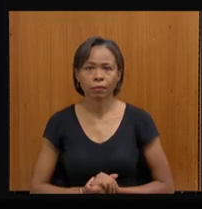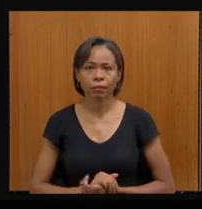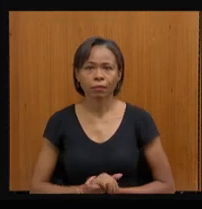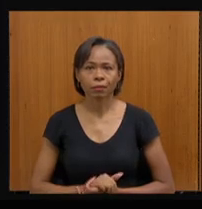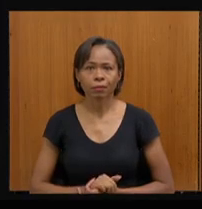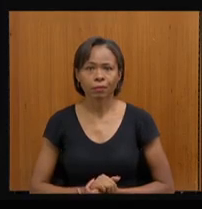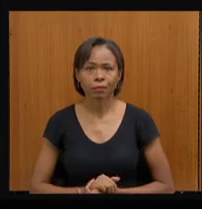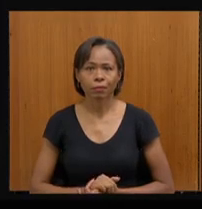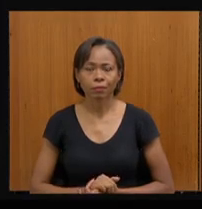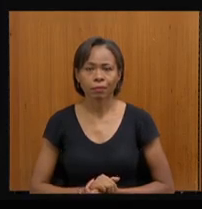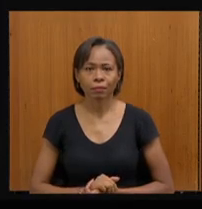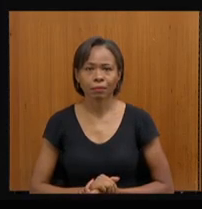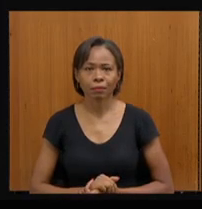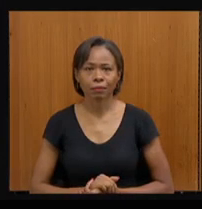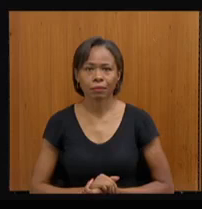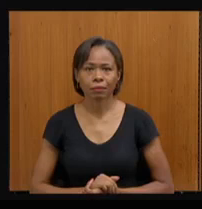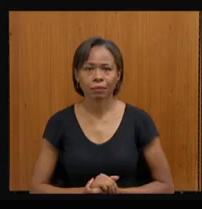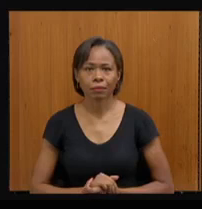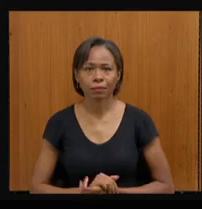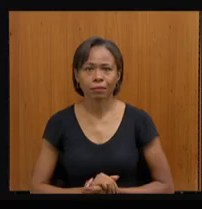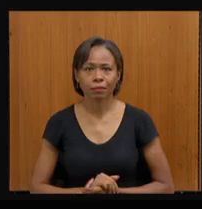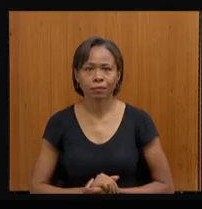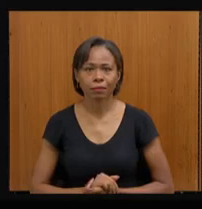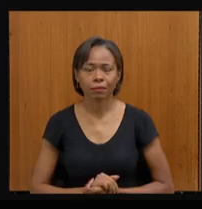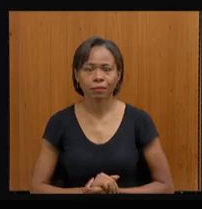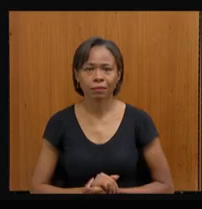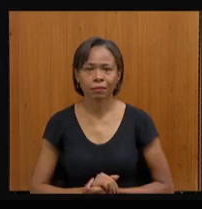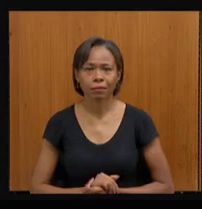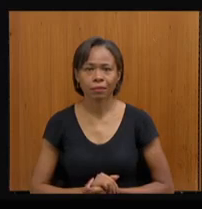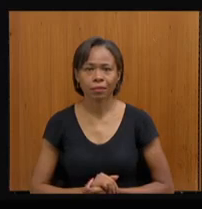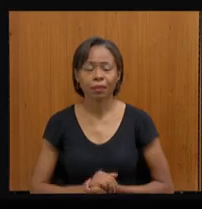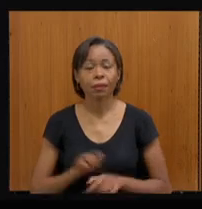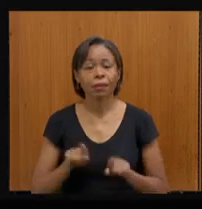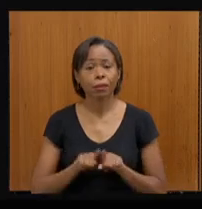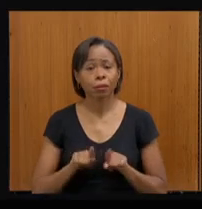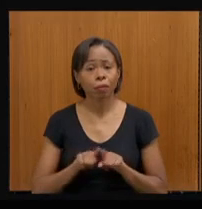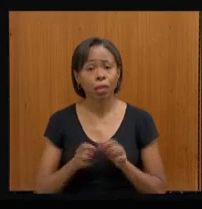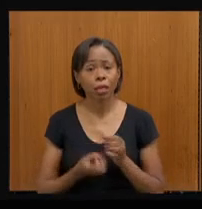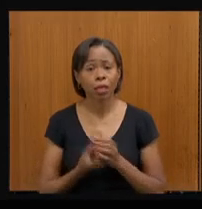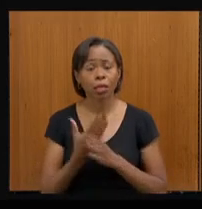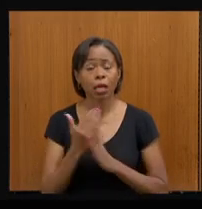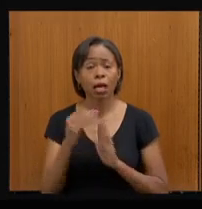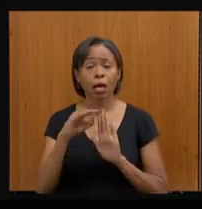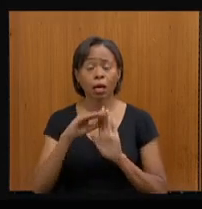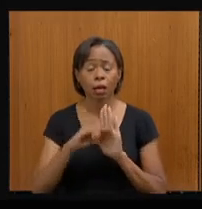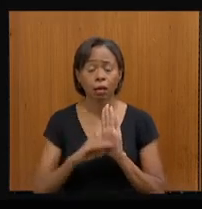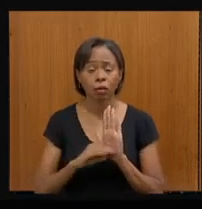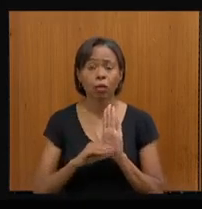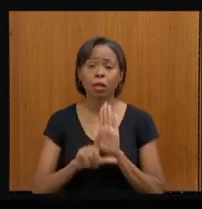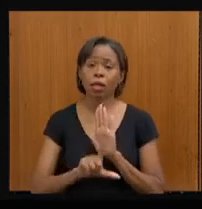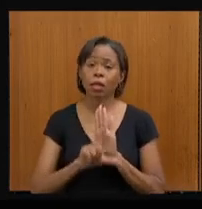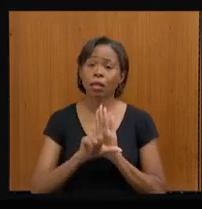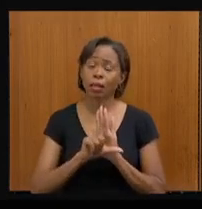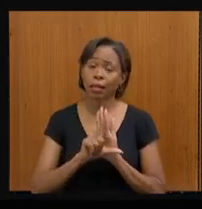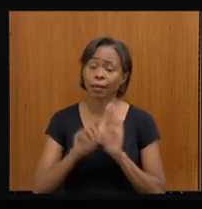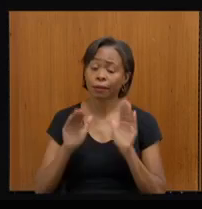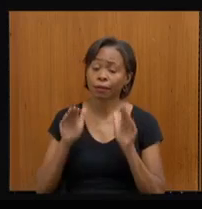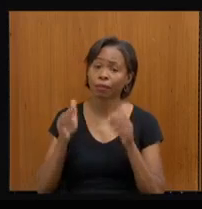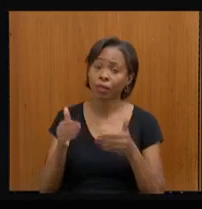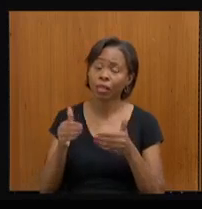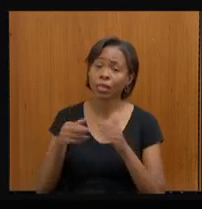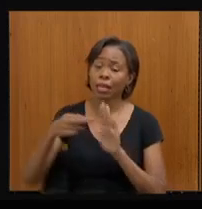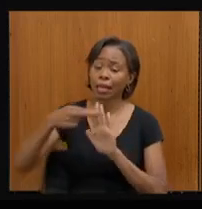E aí a desenvolver leis que visam a regulamentação do hidrogénio Verde